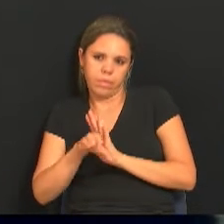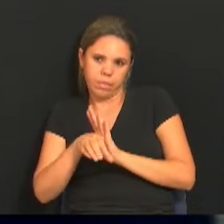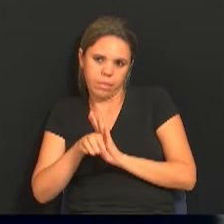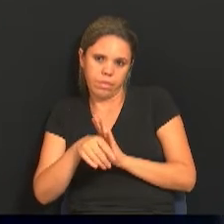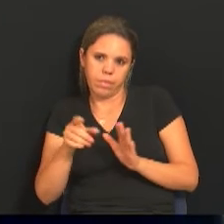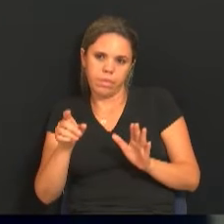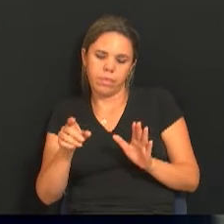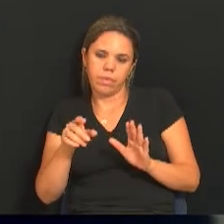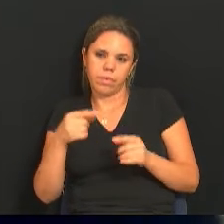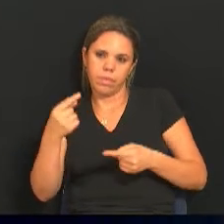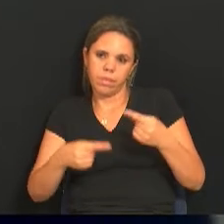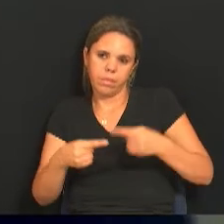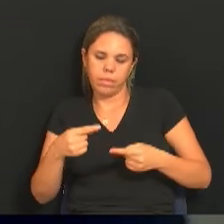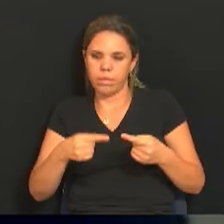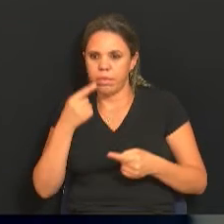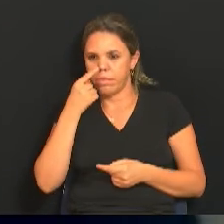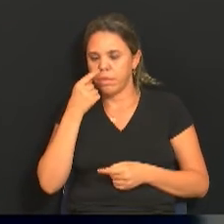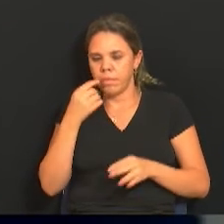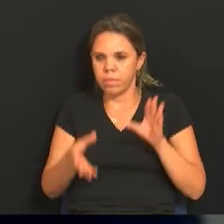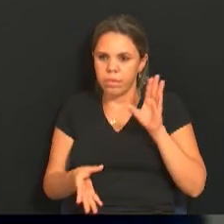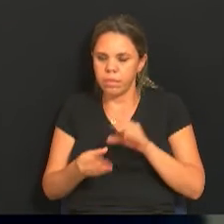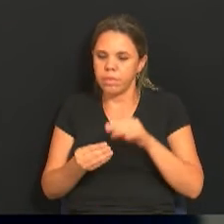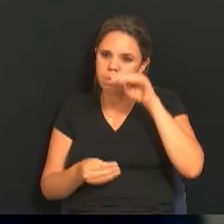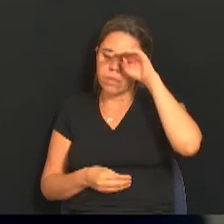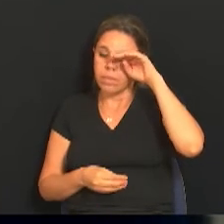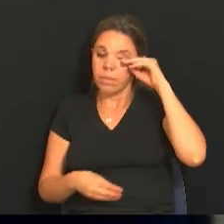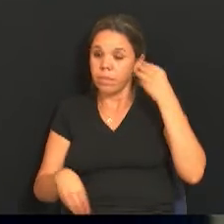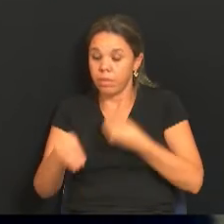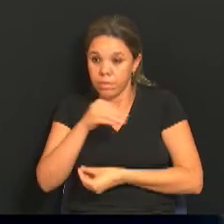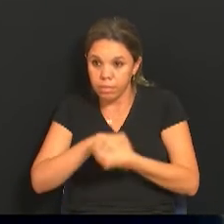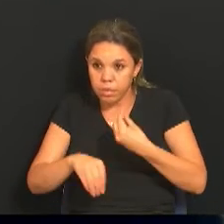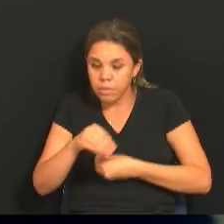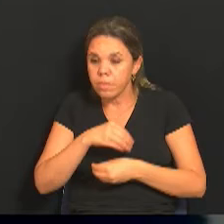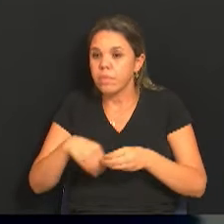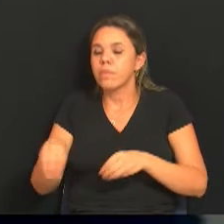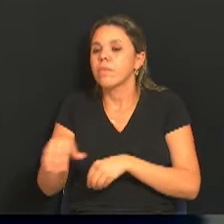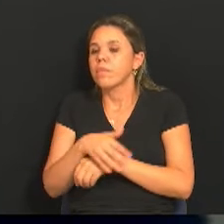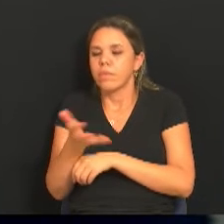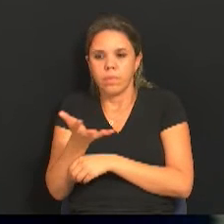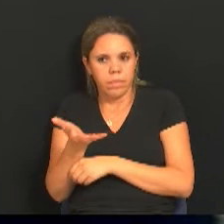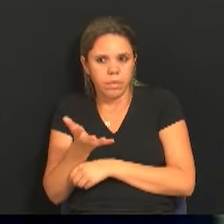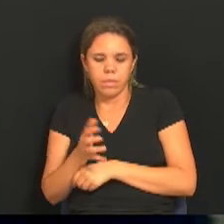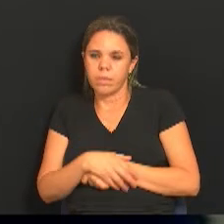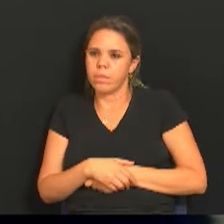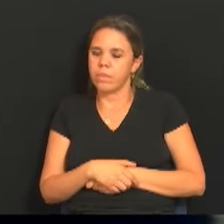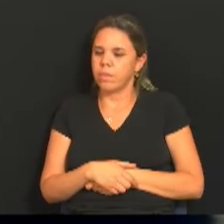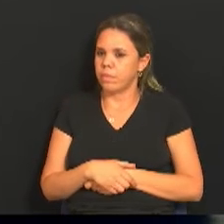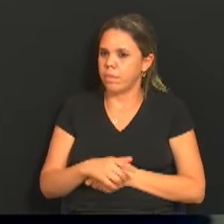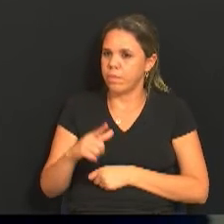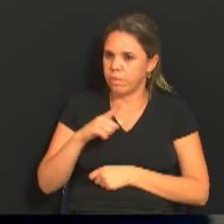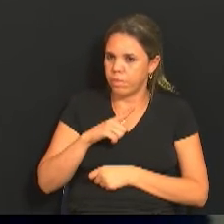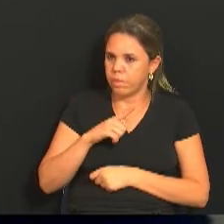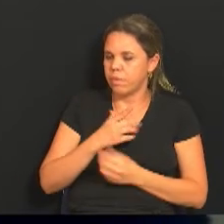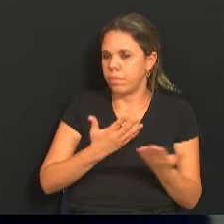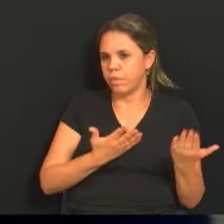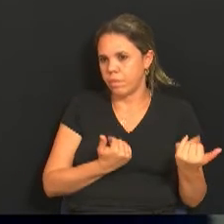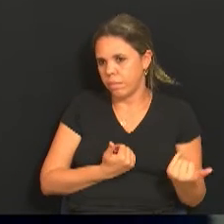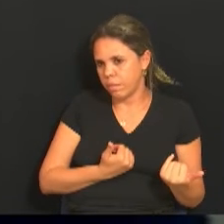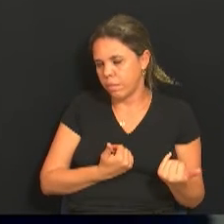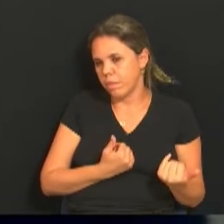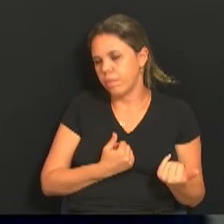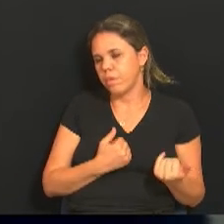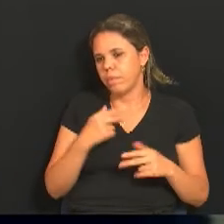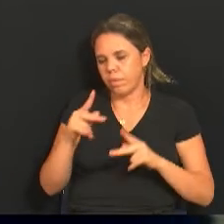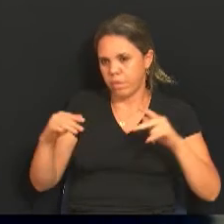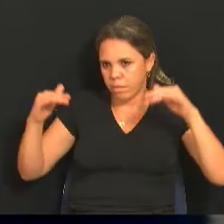muito aqui, mas ele vai dizer que é uma população heterogênea, população em situação de rua. Ou seja, a gente tem jovens,